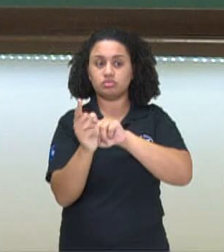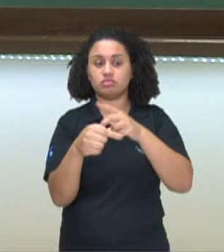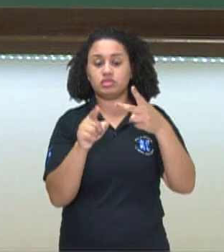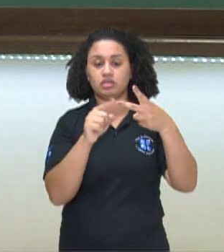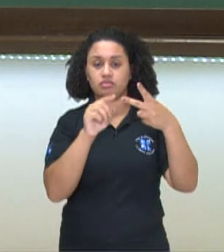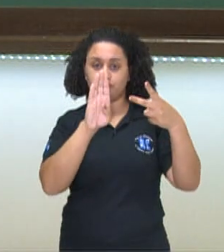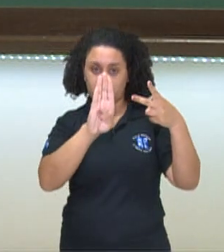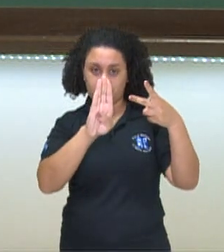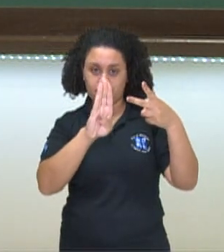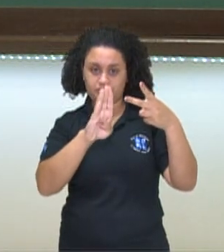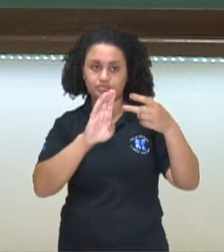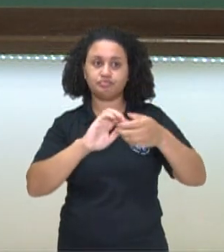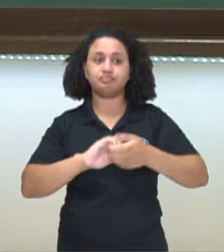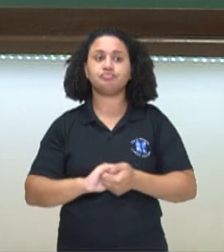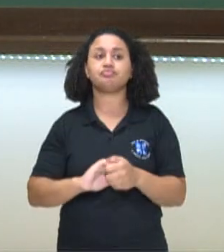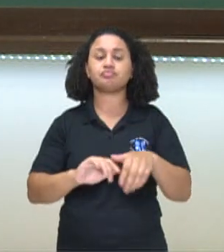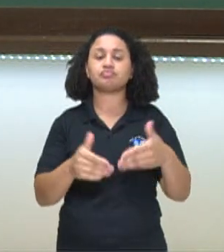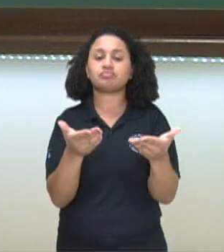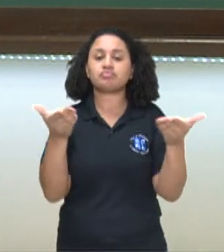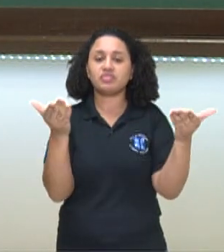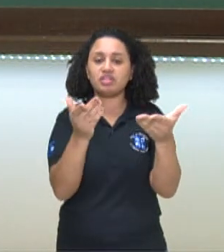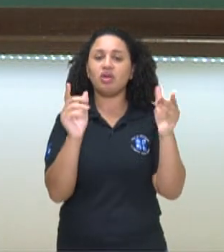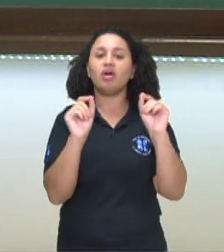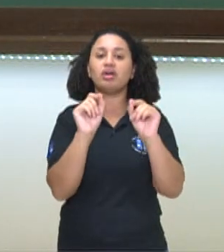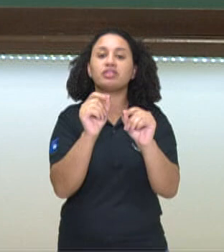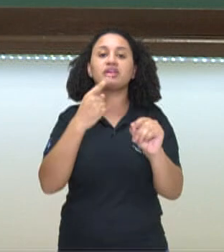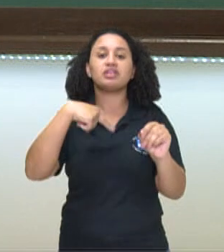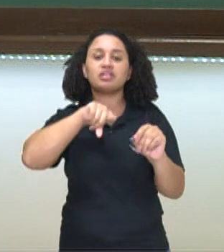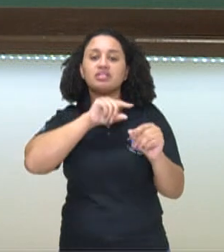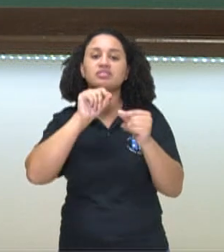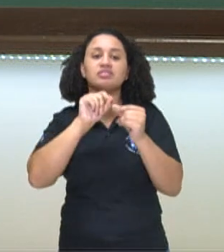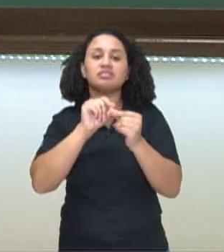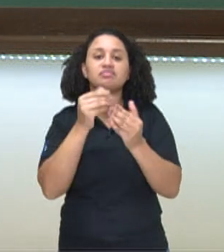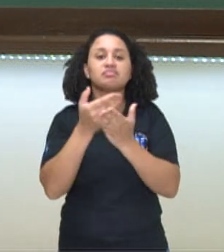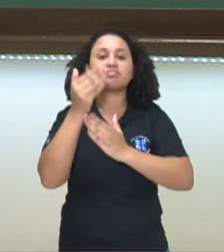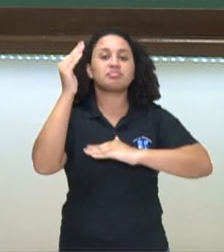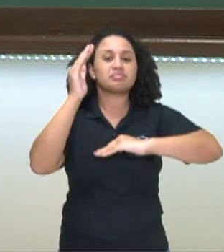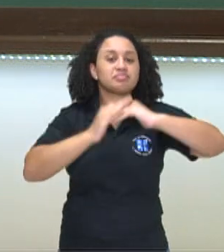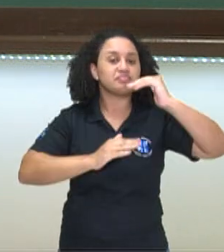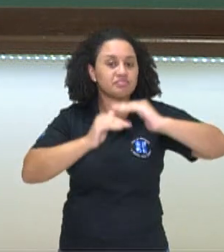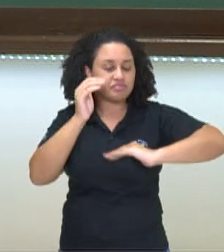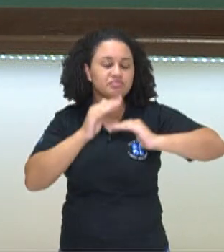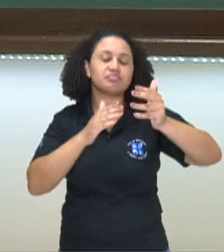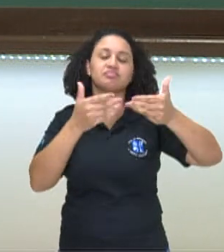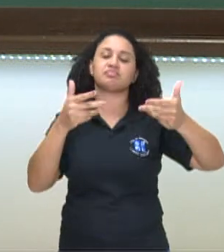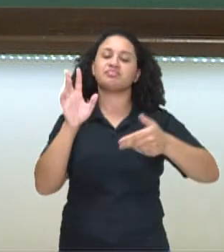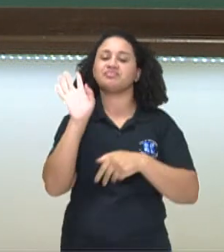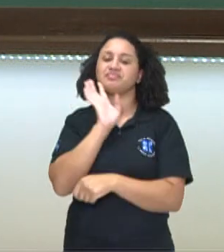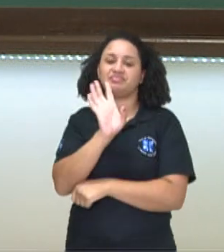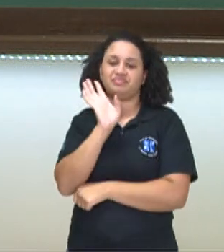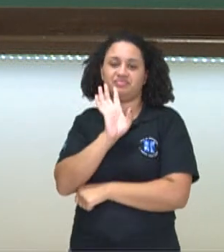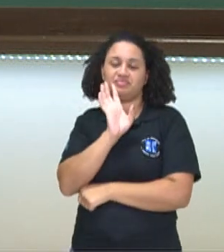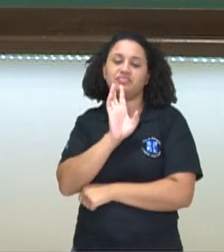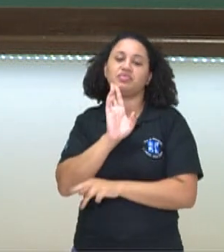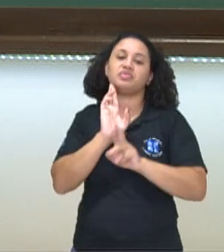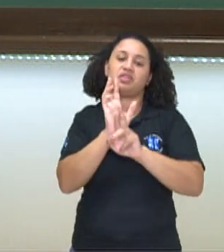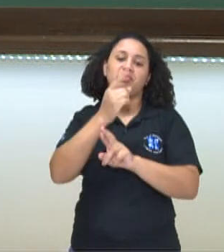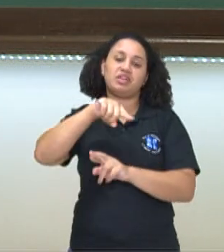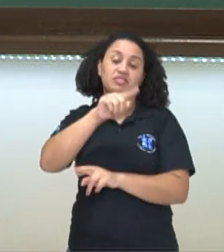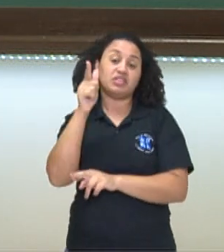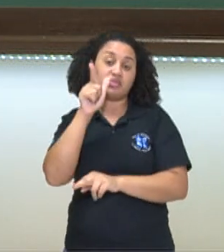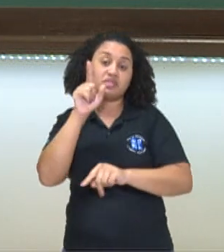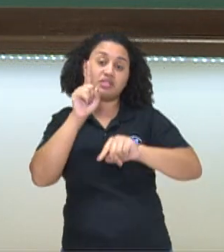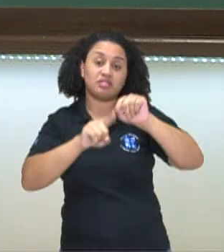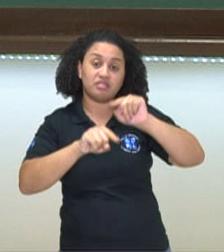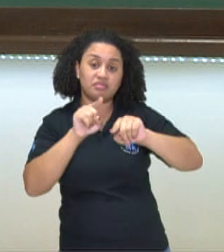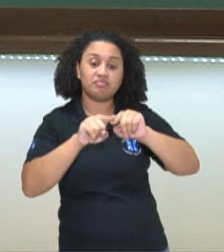bem? Bom, gente, agora a gente vai fazer uma prática, algo legal de fazer. Espero que você consiga os materiais